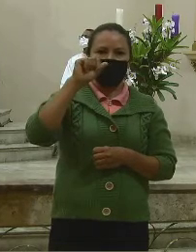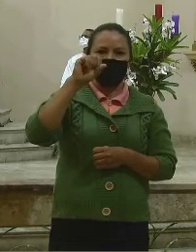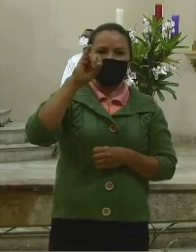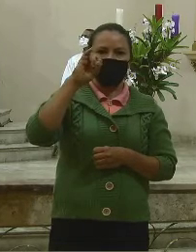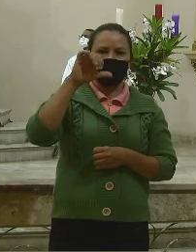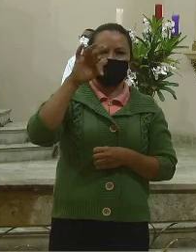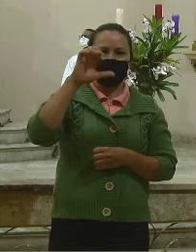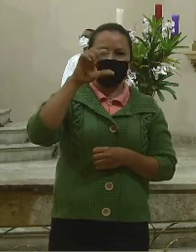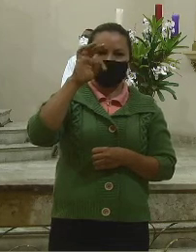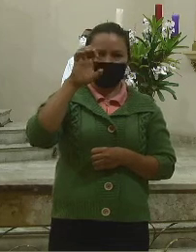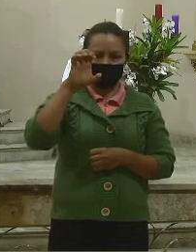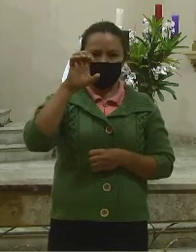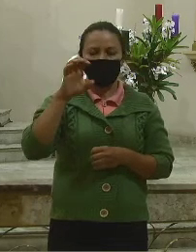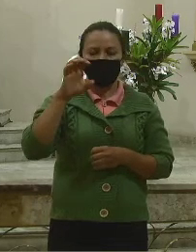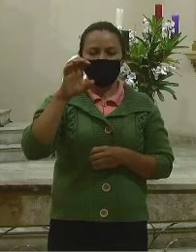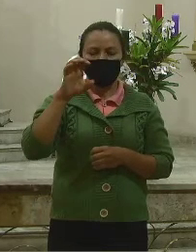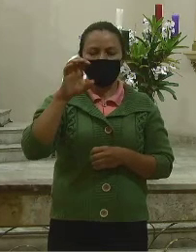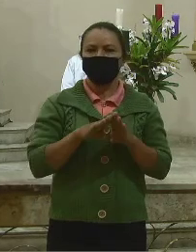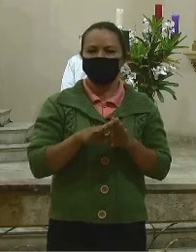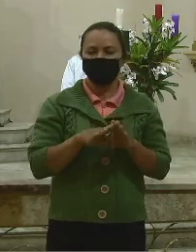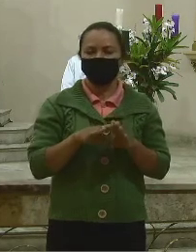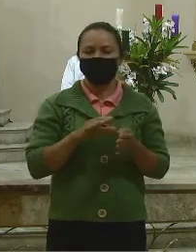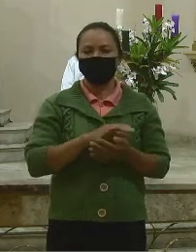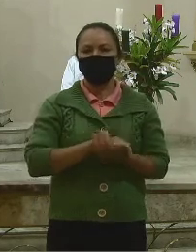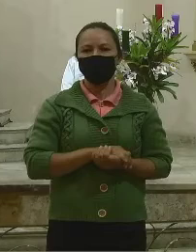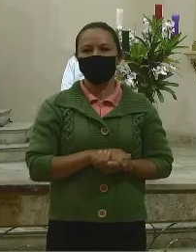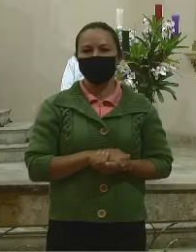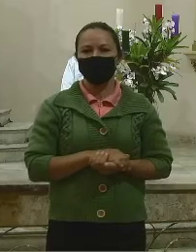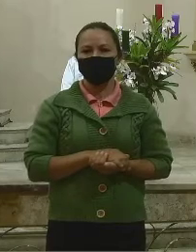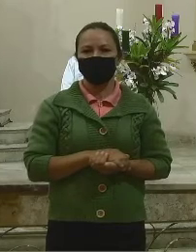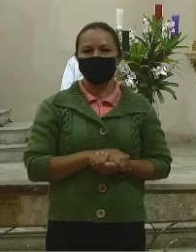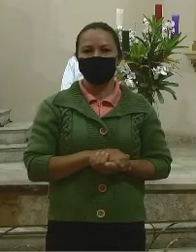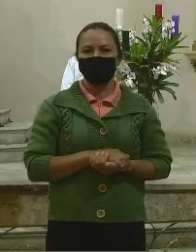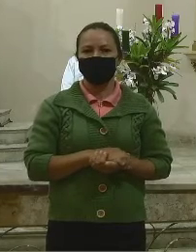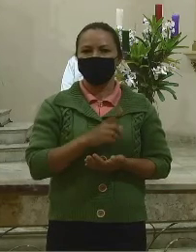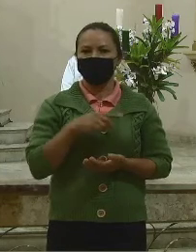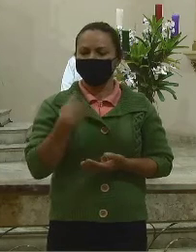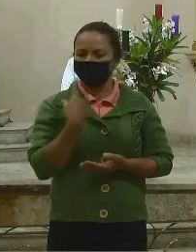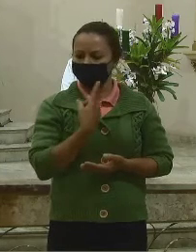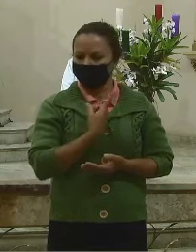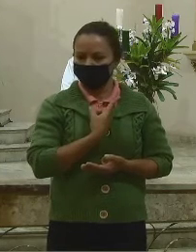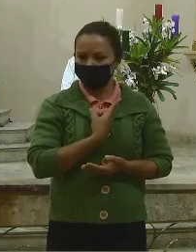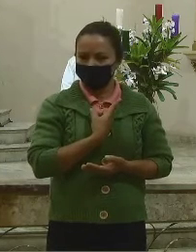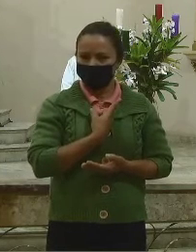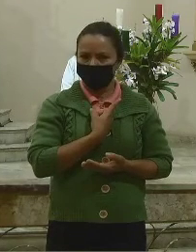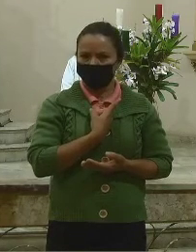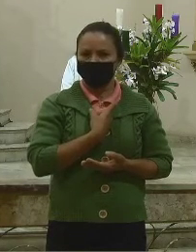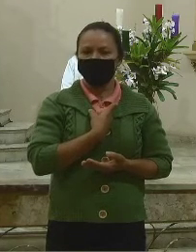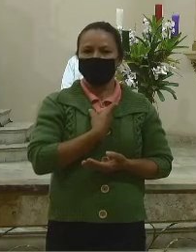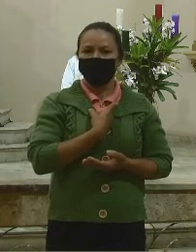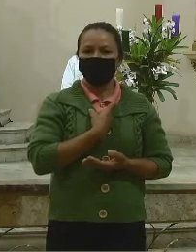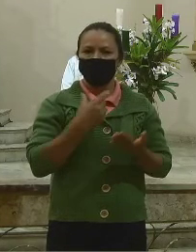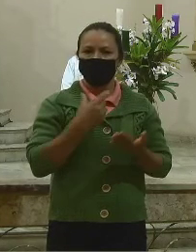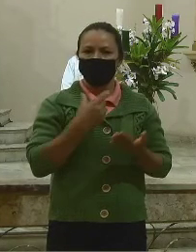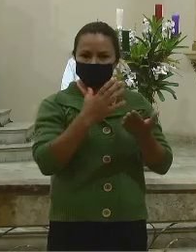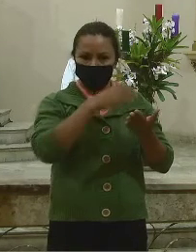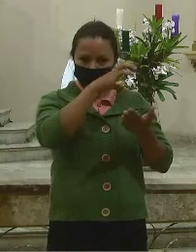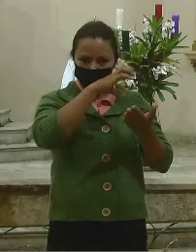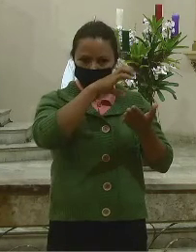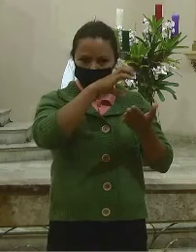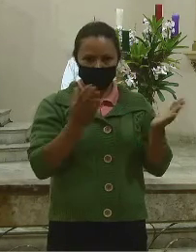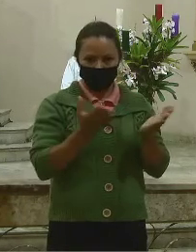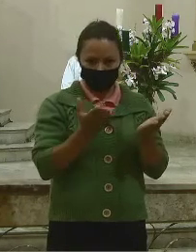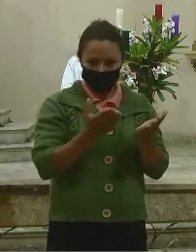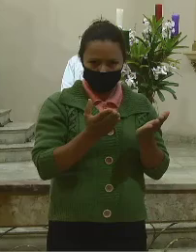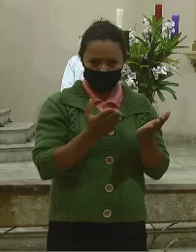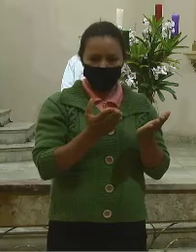companheiros para o ministério ordenado. Quando a gente acaba de ouvir uma página do Evangelho como essa de hoje,